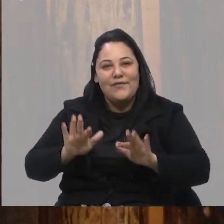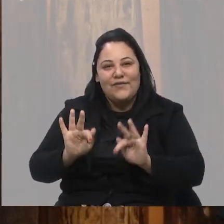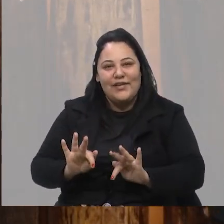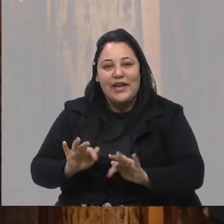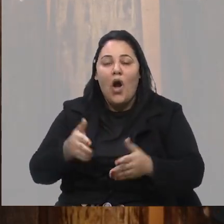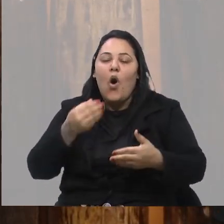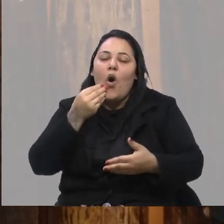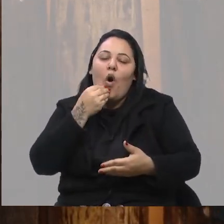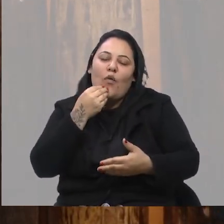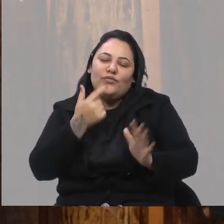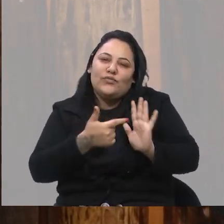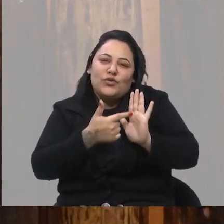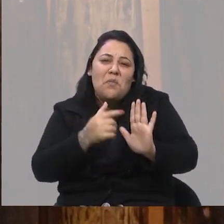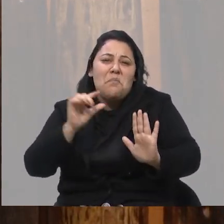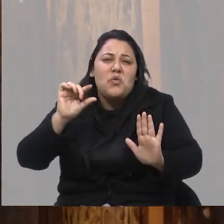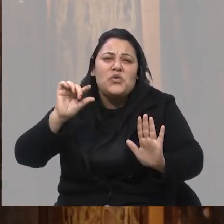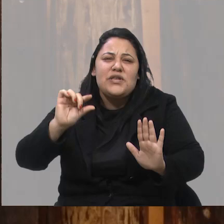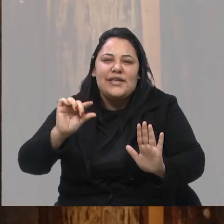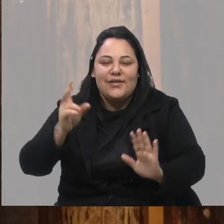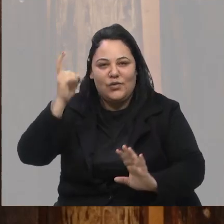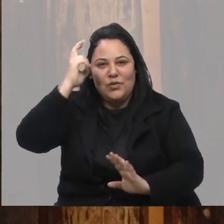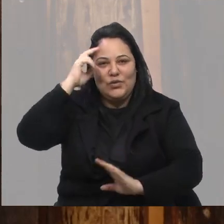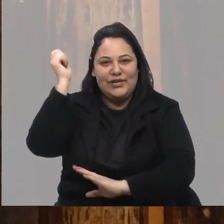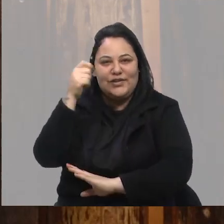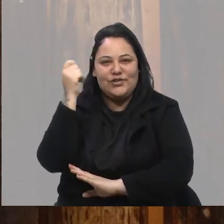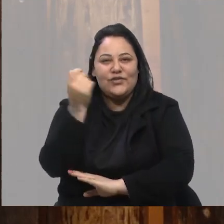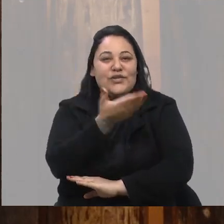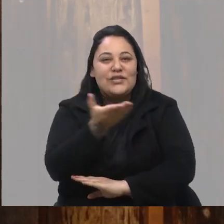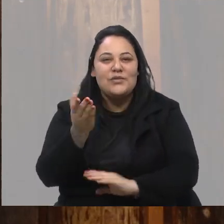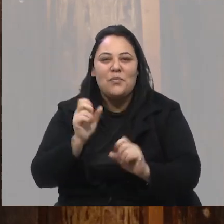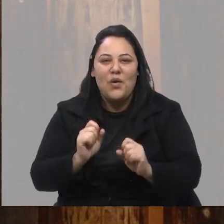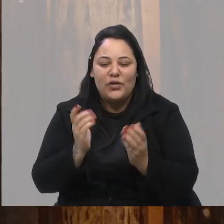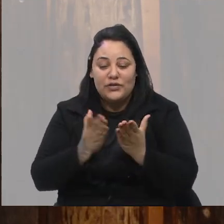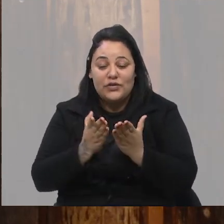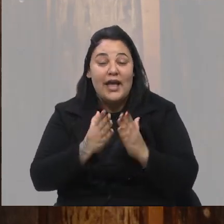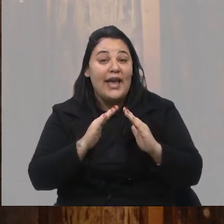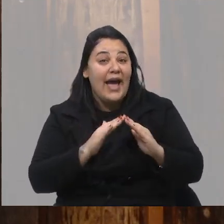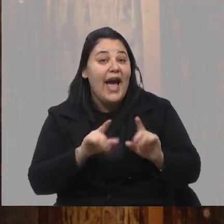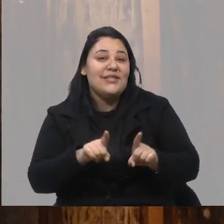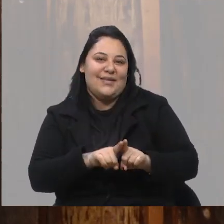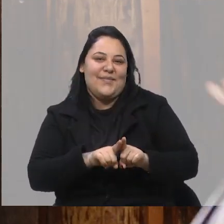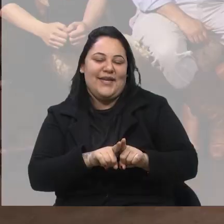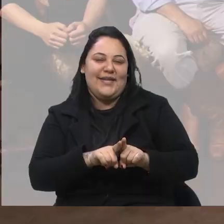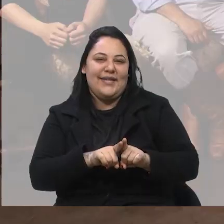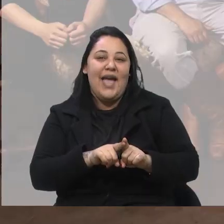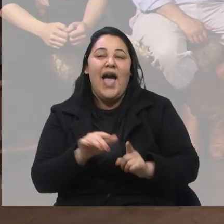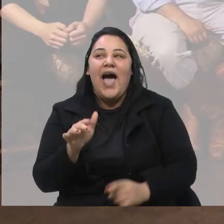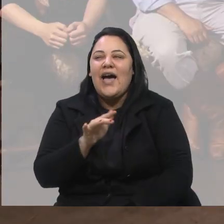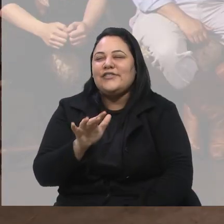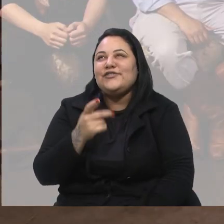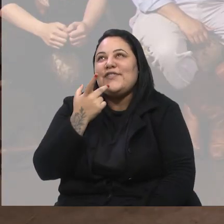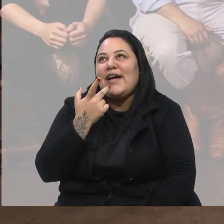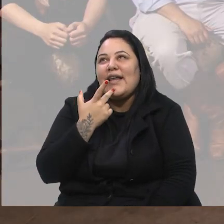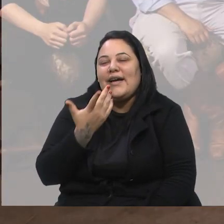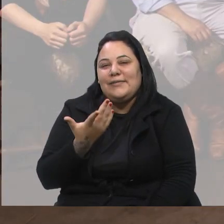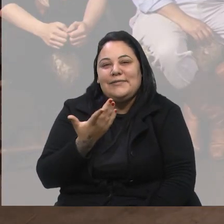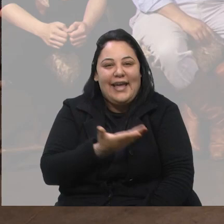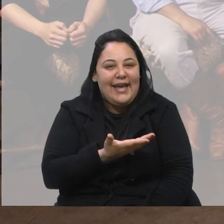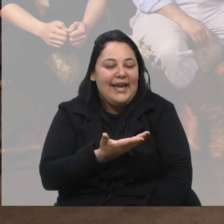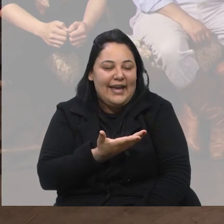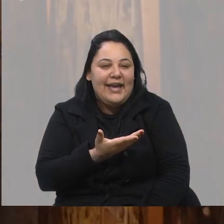mostrou um pouquinho da cultura gaúcha. Você pode estudar mais em casa também. E também, às vezes a gente fala, né,